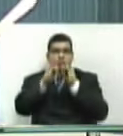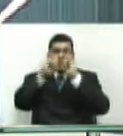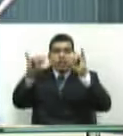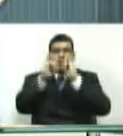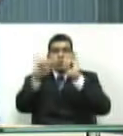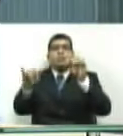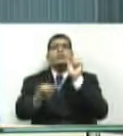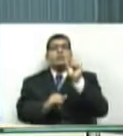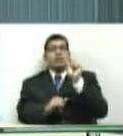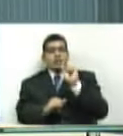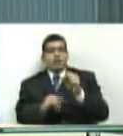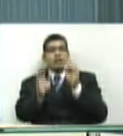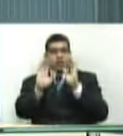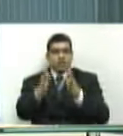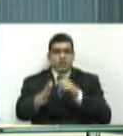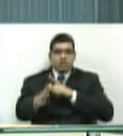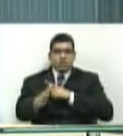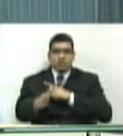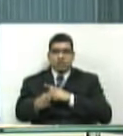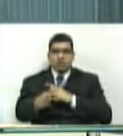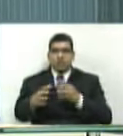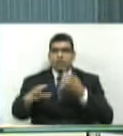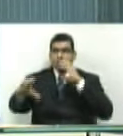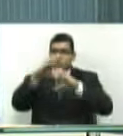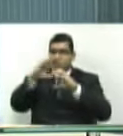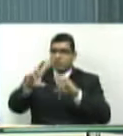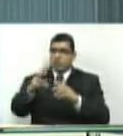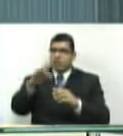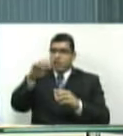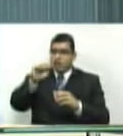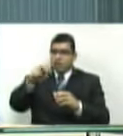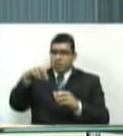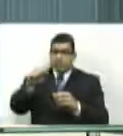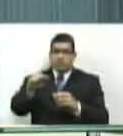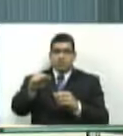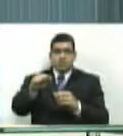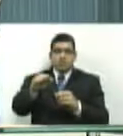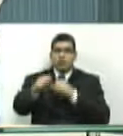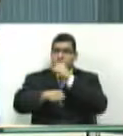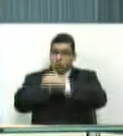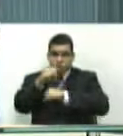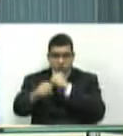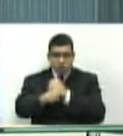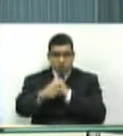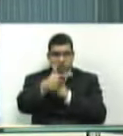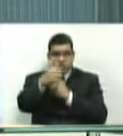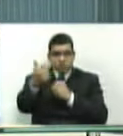informando que já houvera comunicado isso à Amazonprev em 2009.